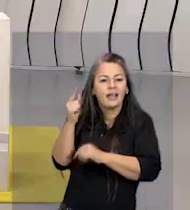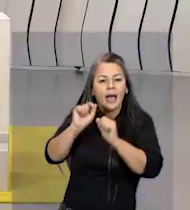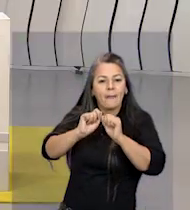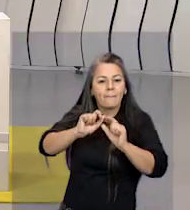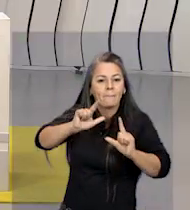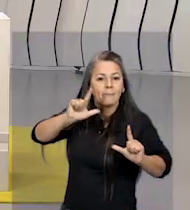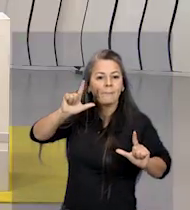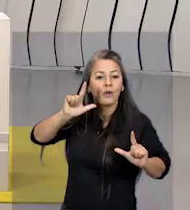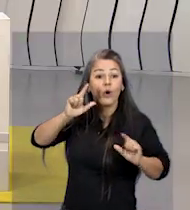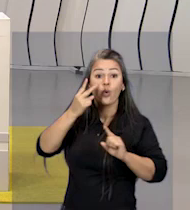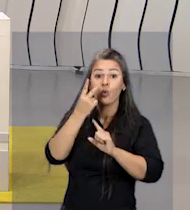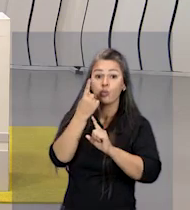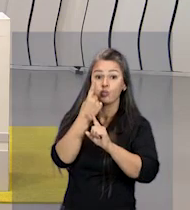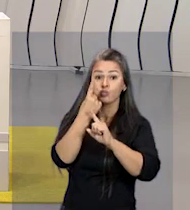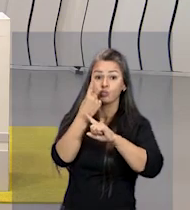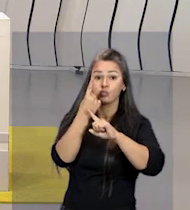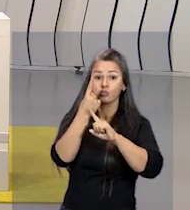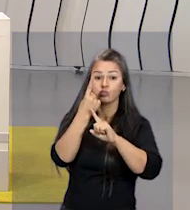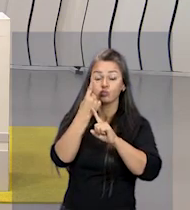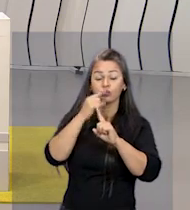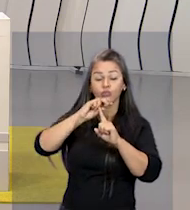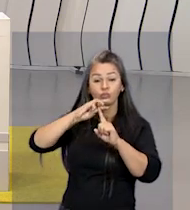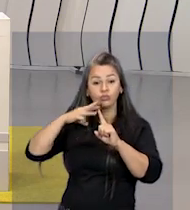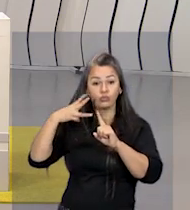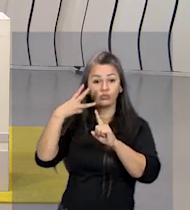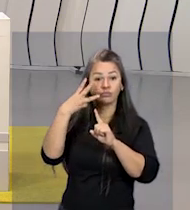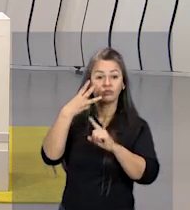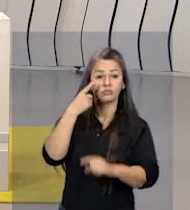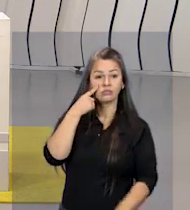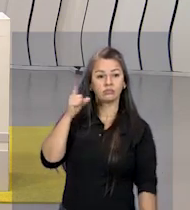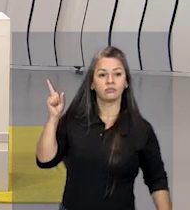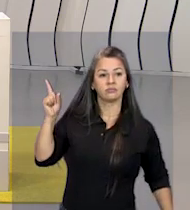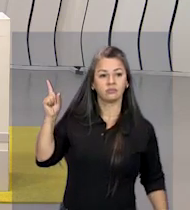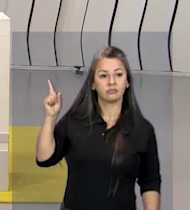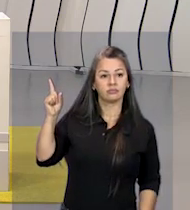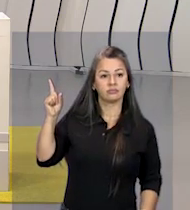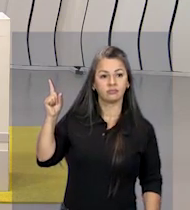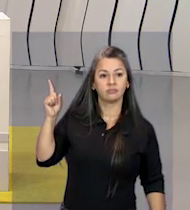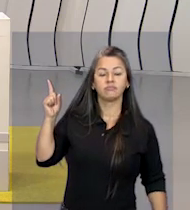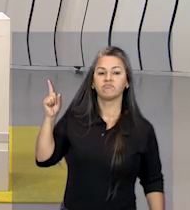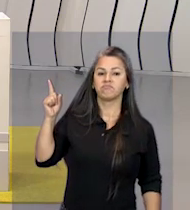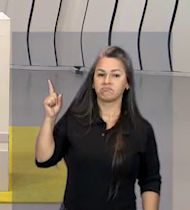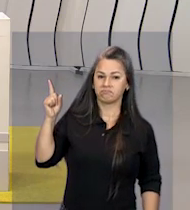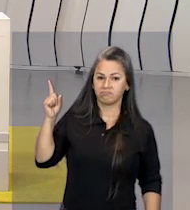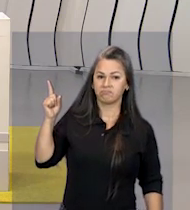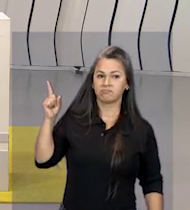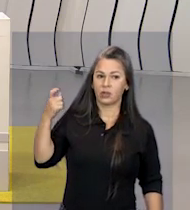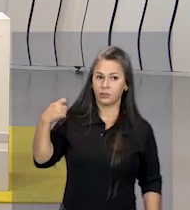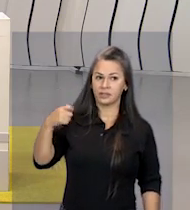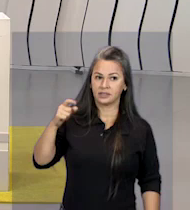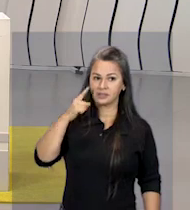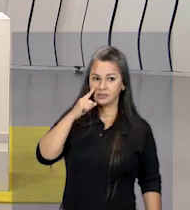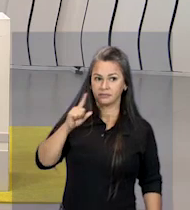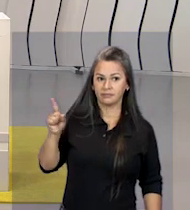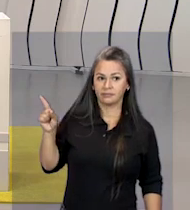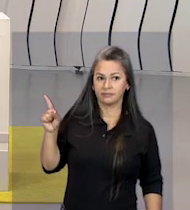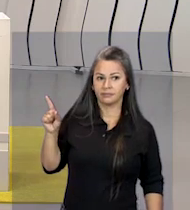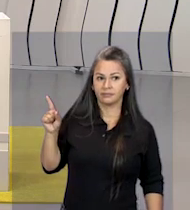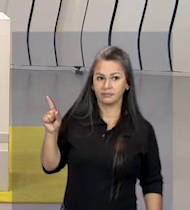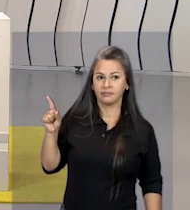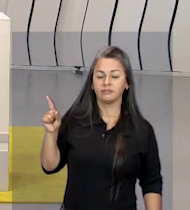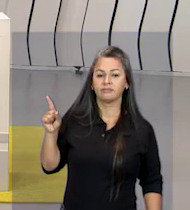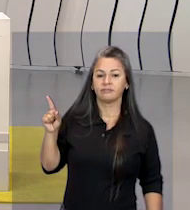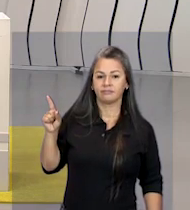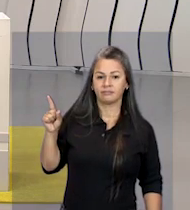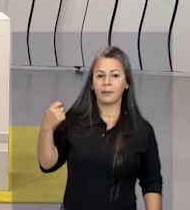nesta, respectivamente, é nessa ordem. Ou seja, esse seria o 1 e esse seria o 3. Então, esse é maior. Então,